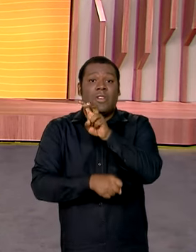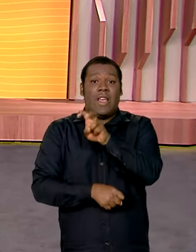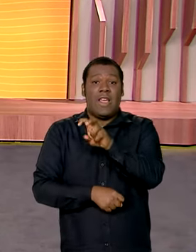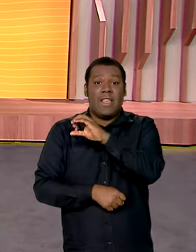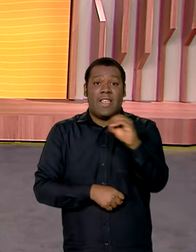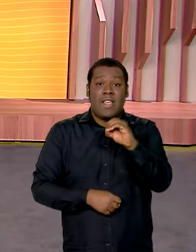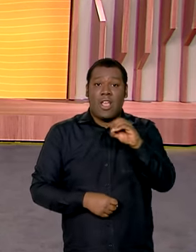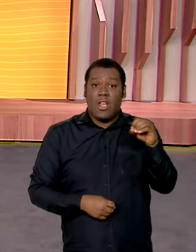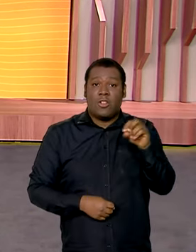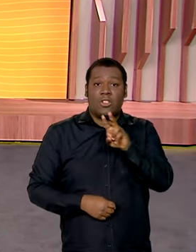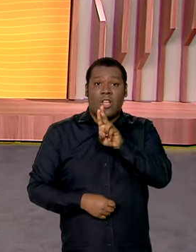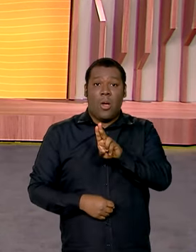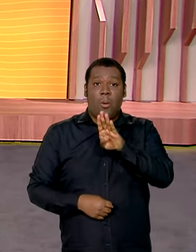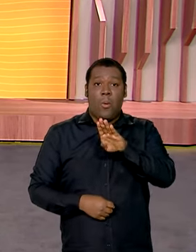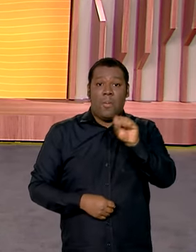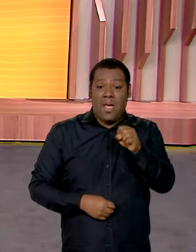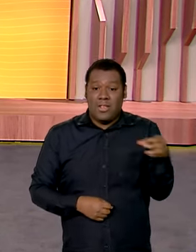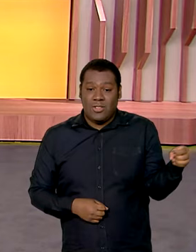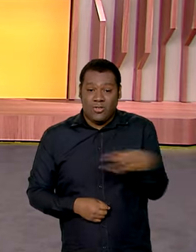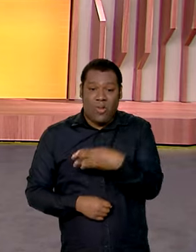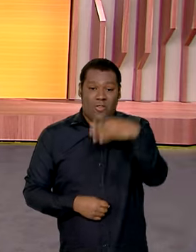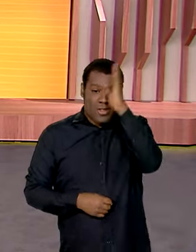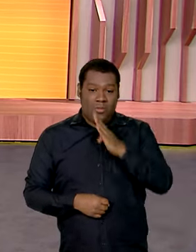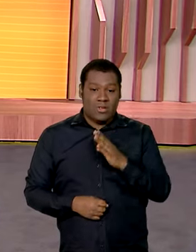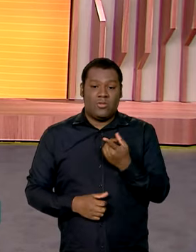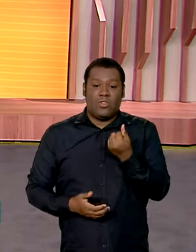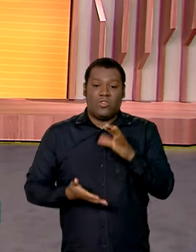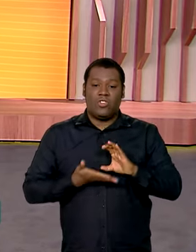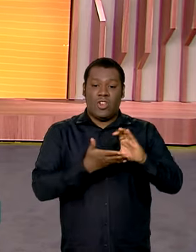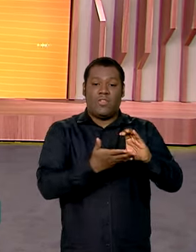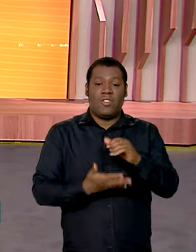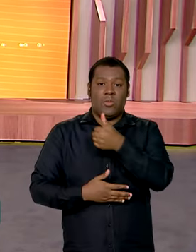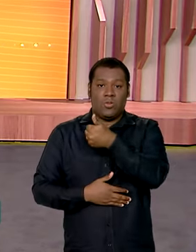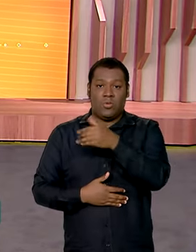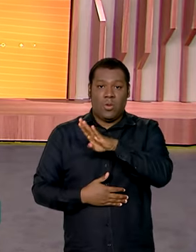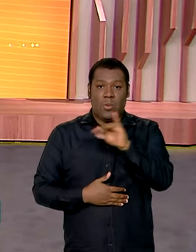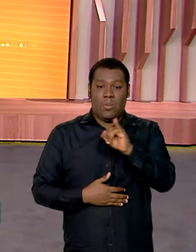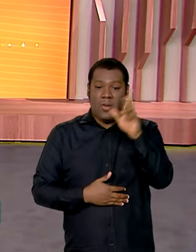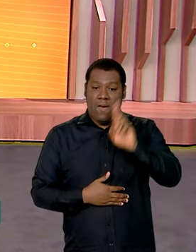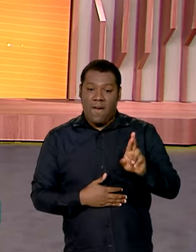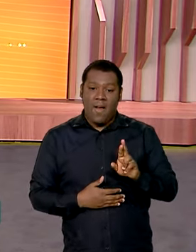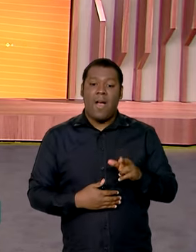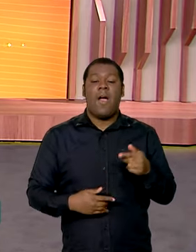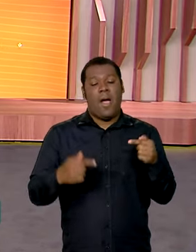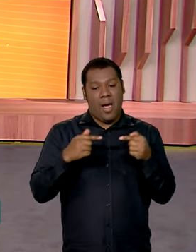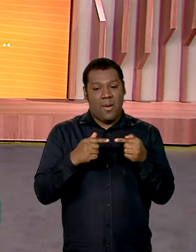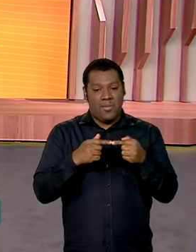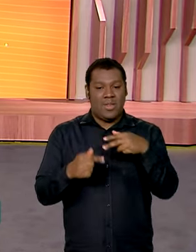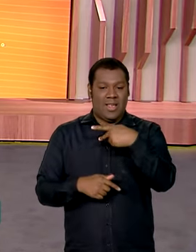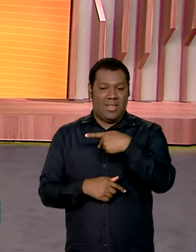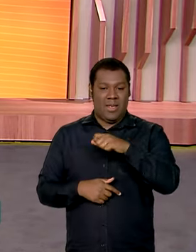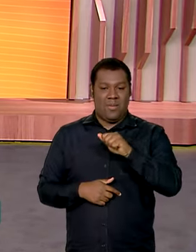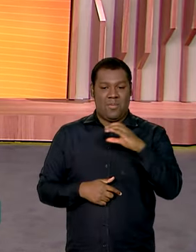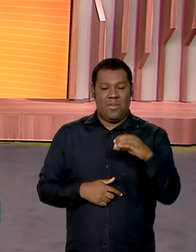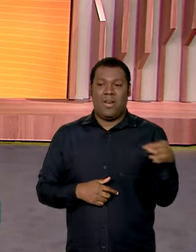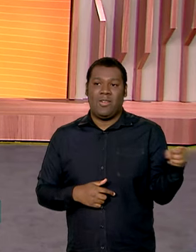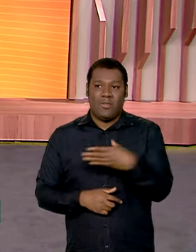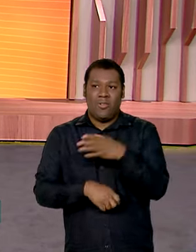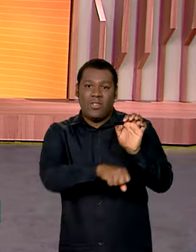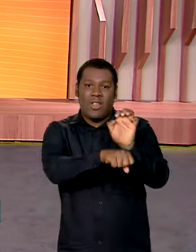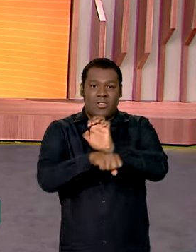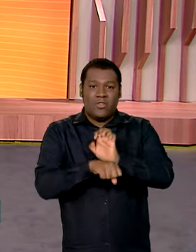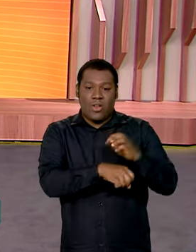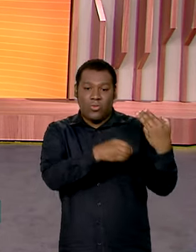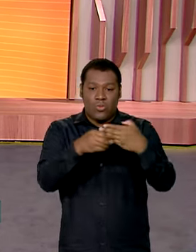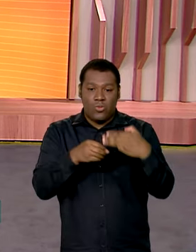unidades básicas de saúde em todo o país. O investimento de R$1 bilhão faz parte do novo PAC. Os estados e